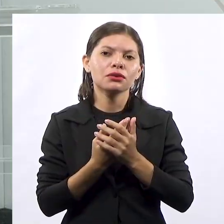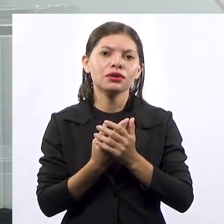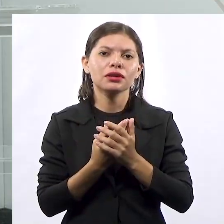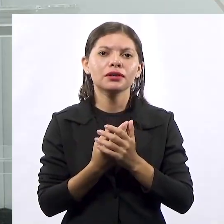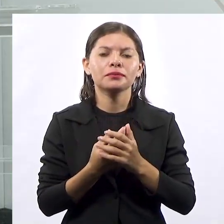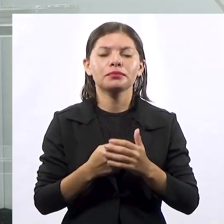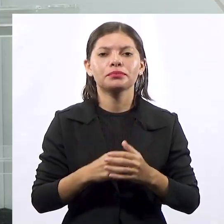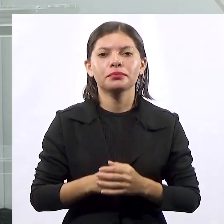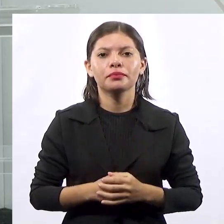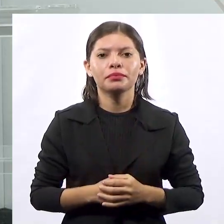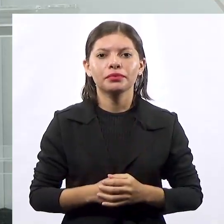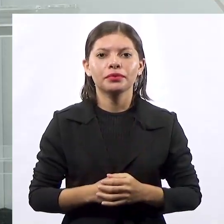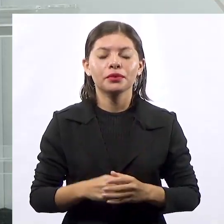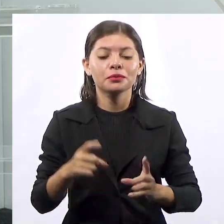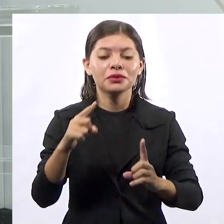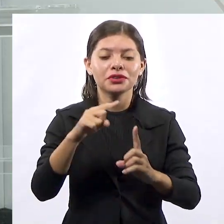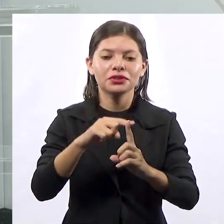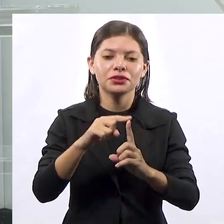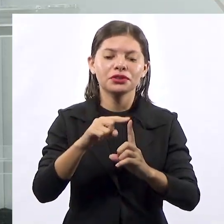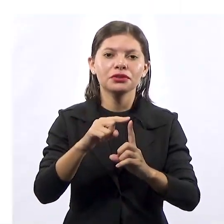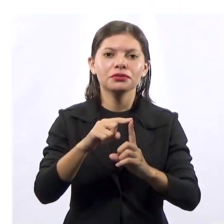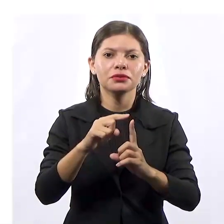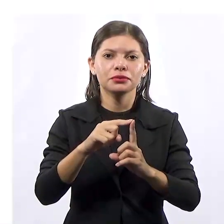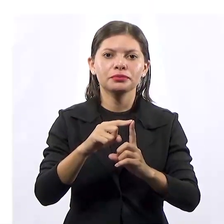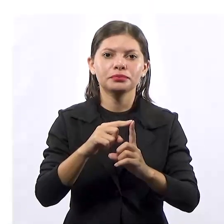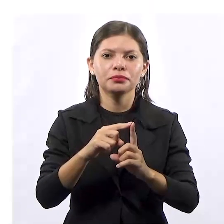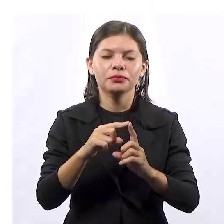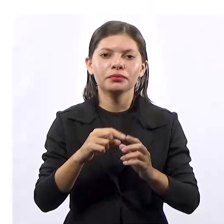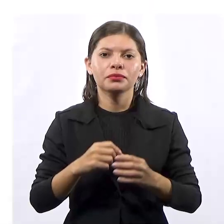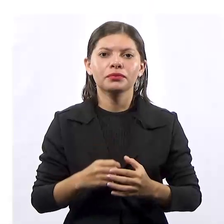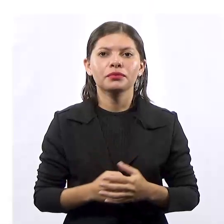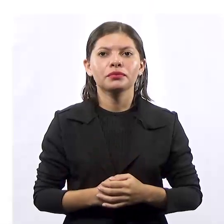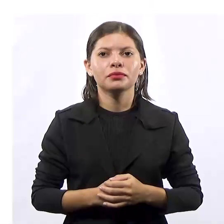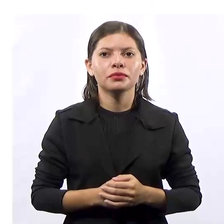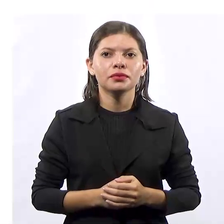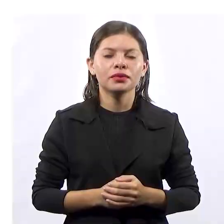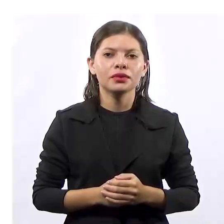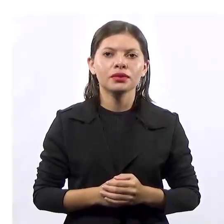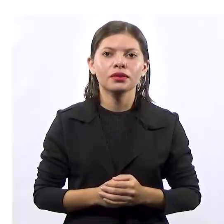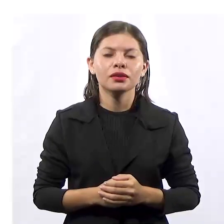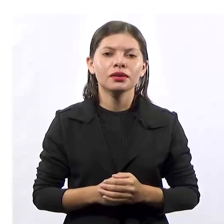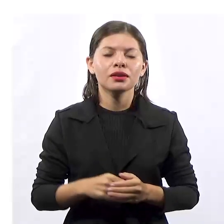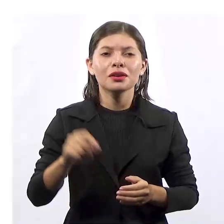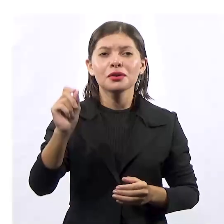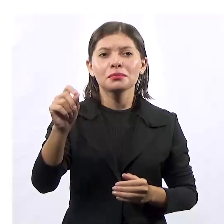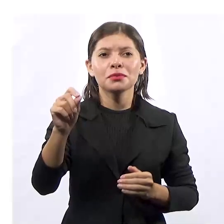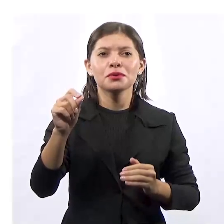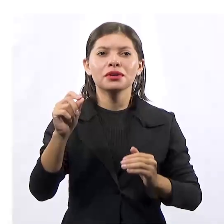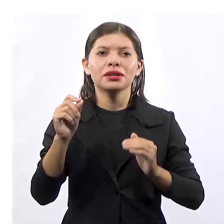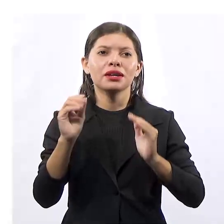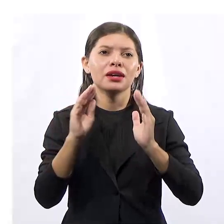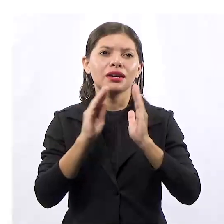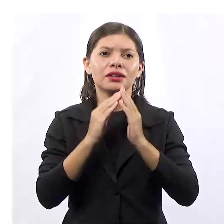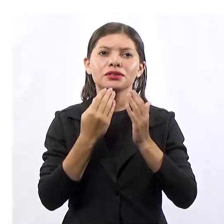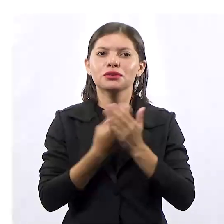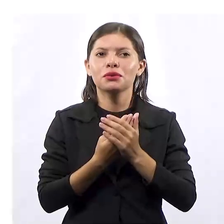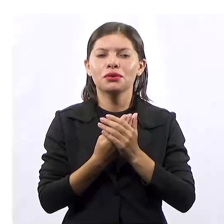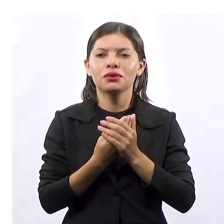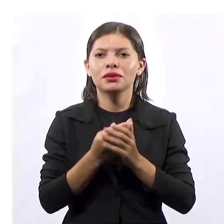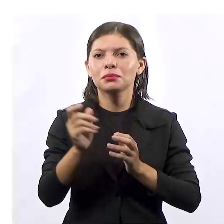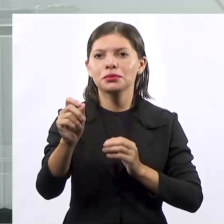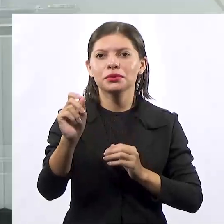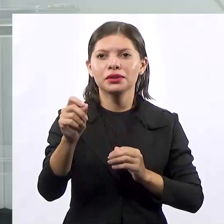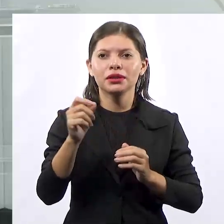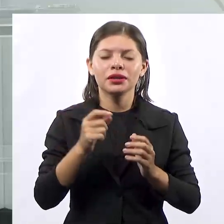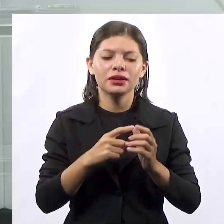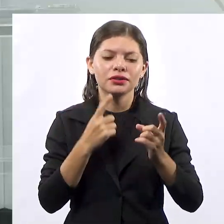tal, né? Então, tem que dizer qual é o objetivo, o motivo da escolha da escola, por que você optou por fazer